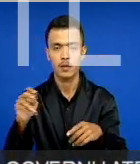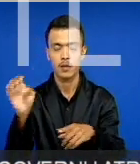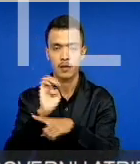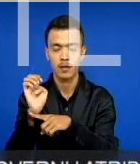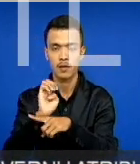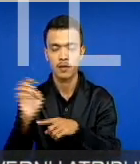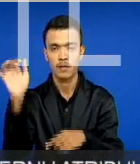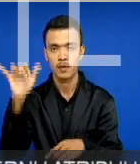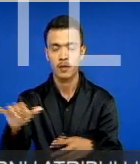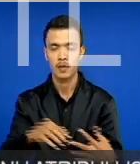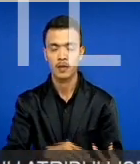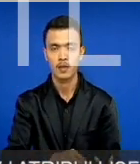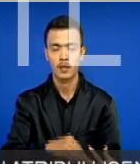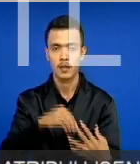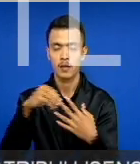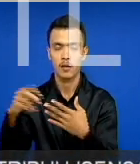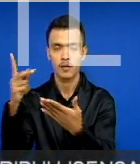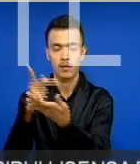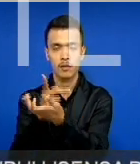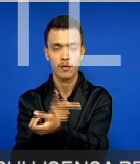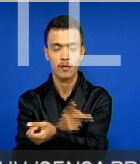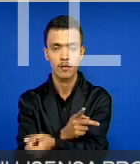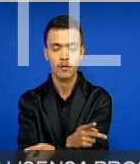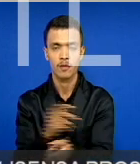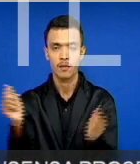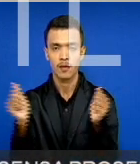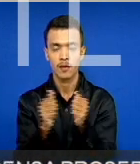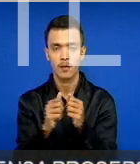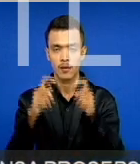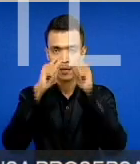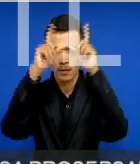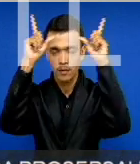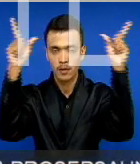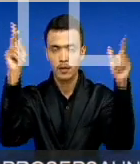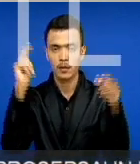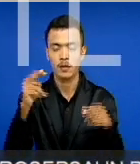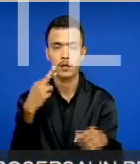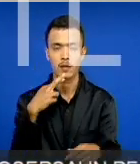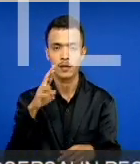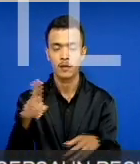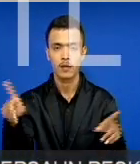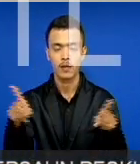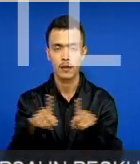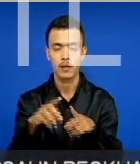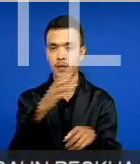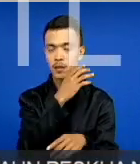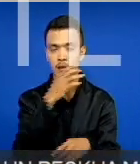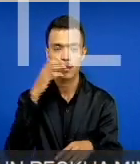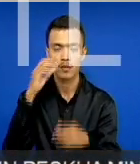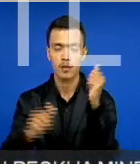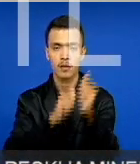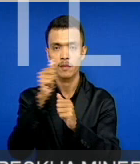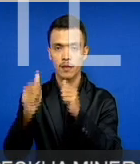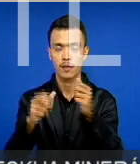e livre se promove e afetar o portafolio de modernidade do setor produtivo. A nossa agricultura, pesca,